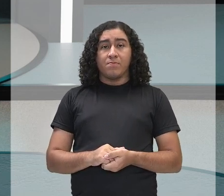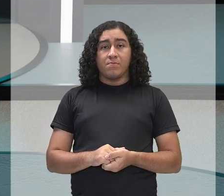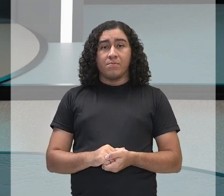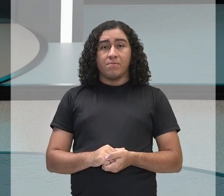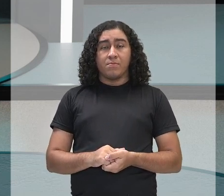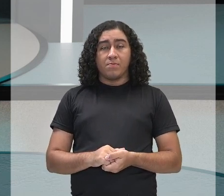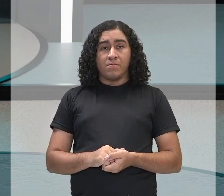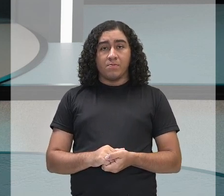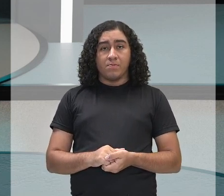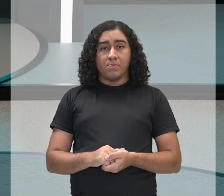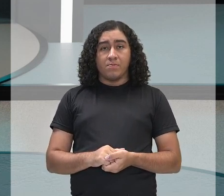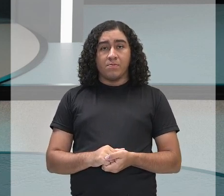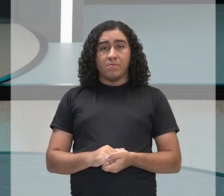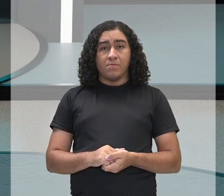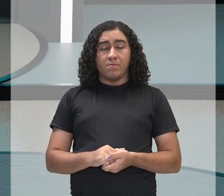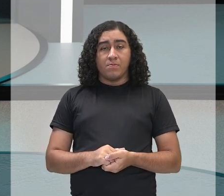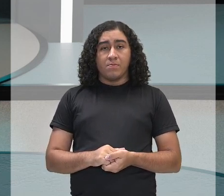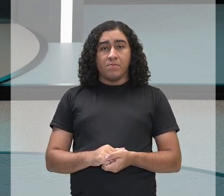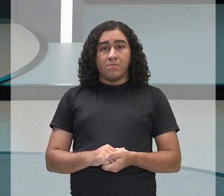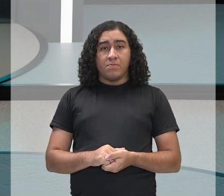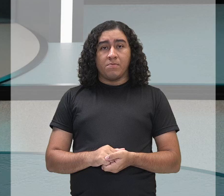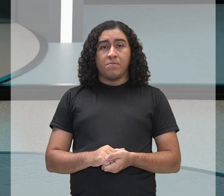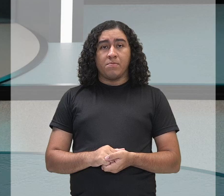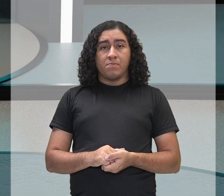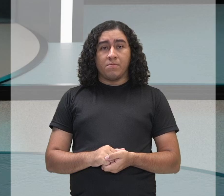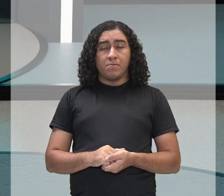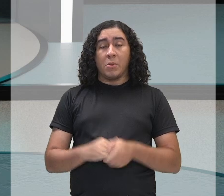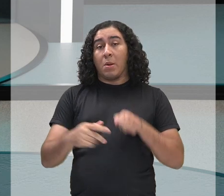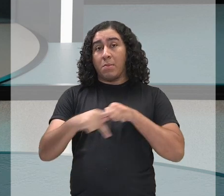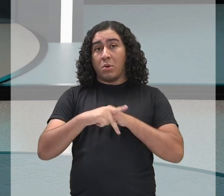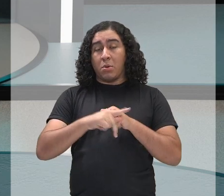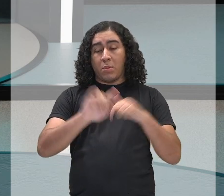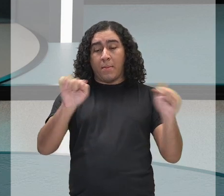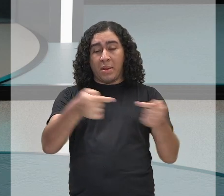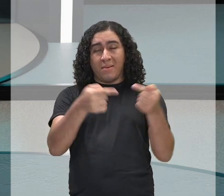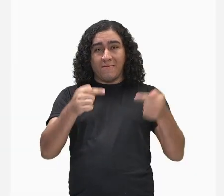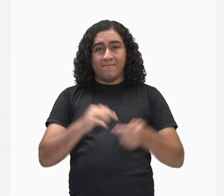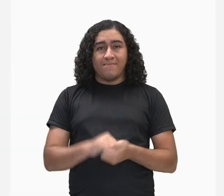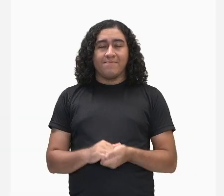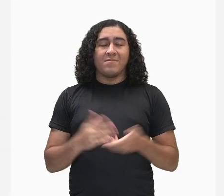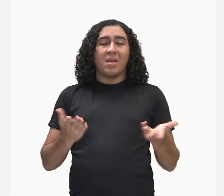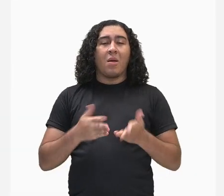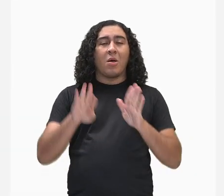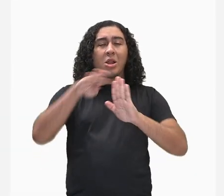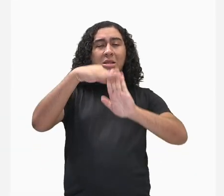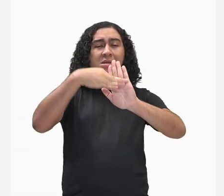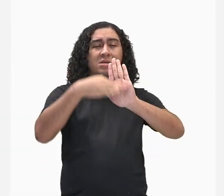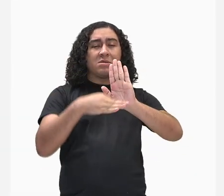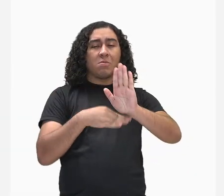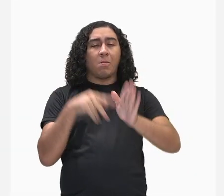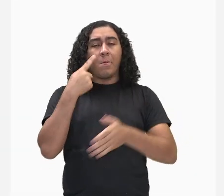também ou estar presente na função de sujeito. Vamos ver a lista dos nossos